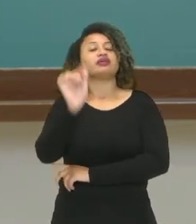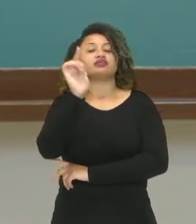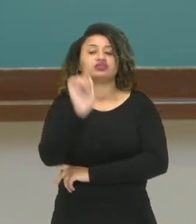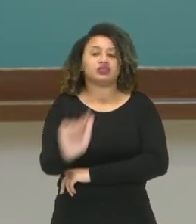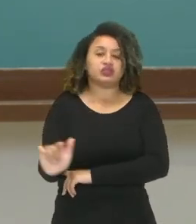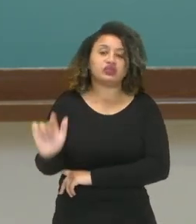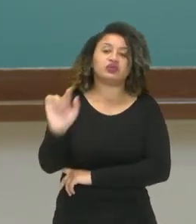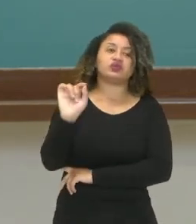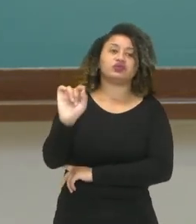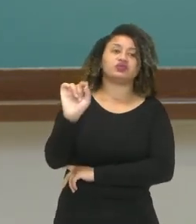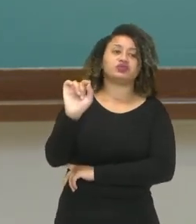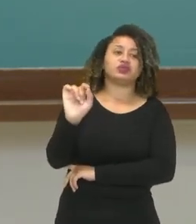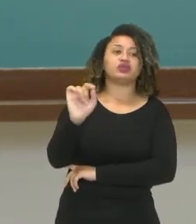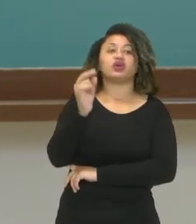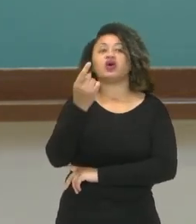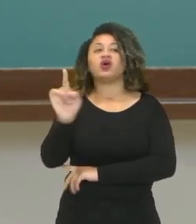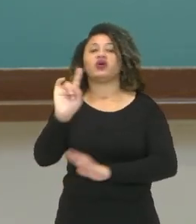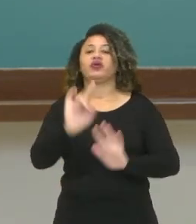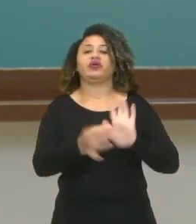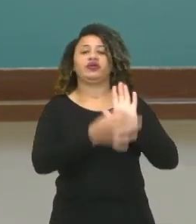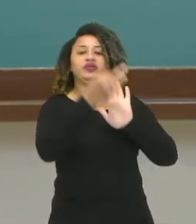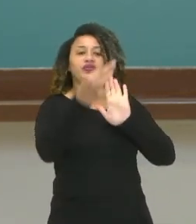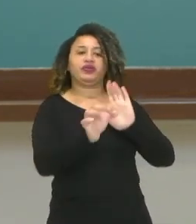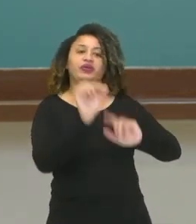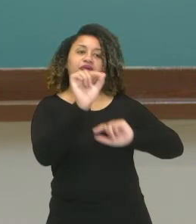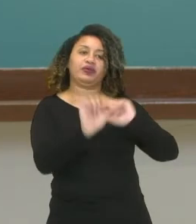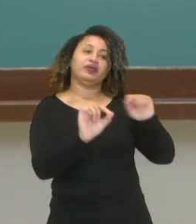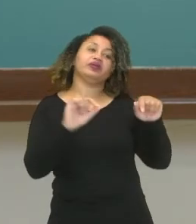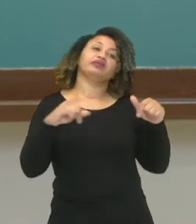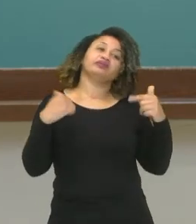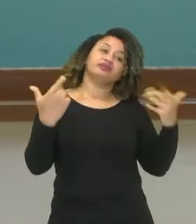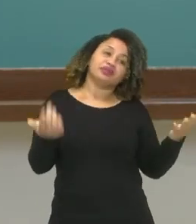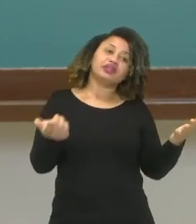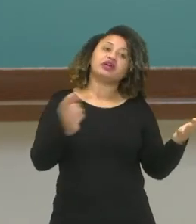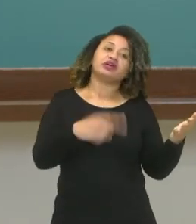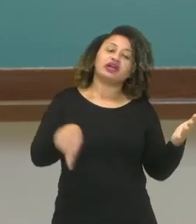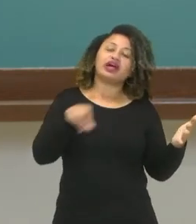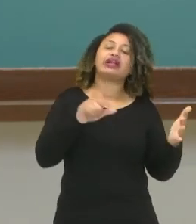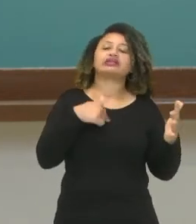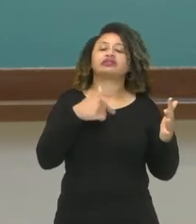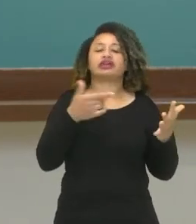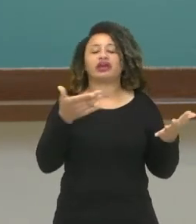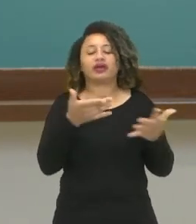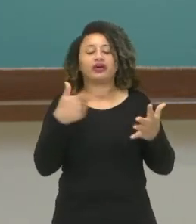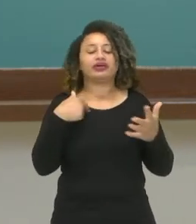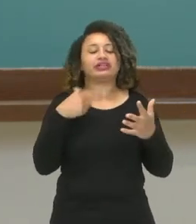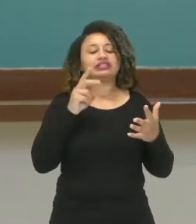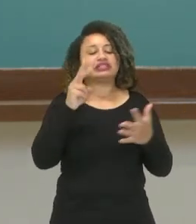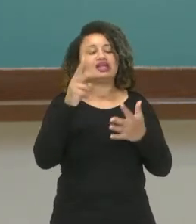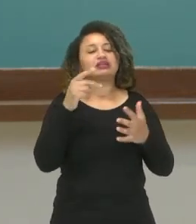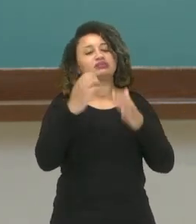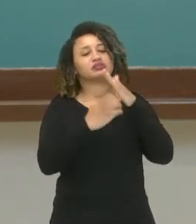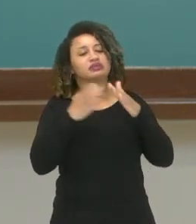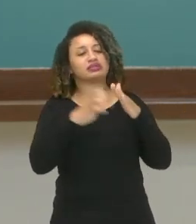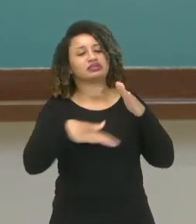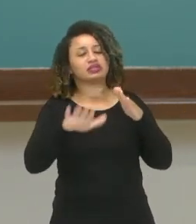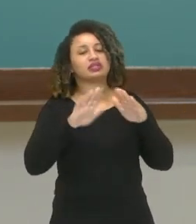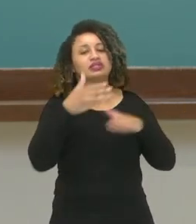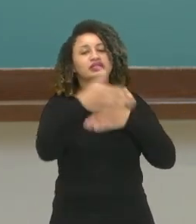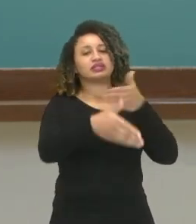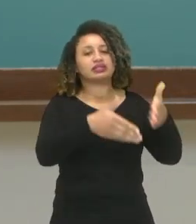ó, outro argumento, né? Então, com isso elas se tornam escravas dessa indústria. Então, esse